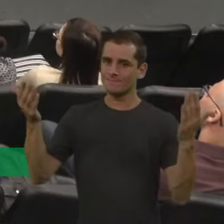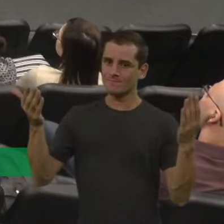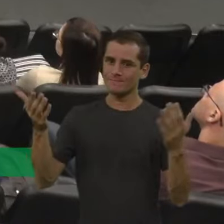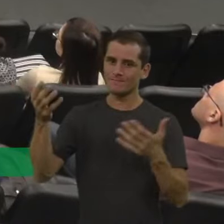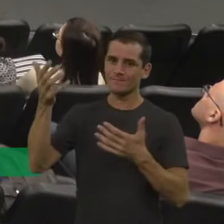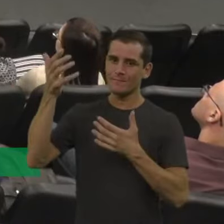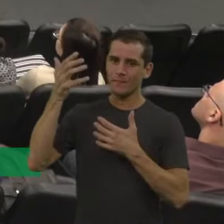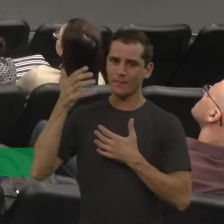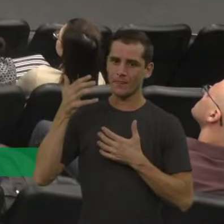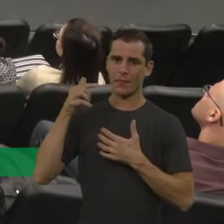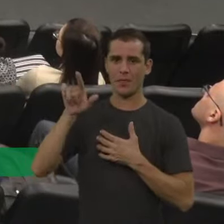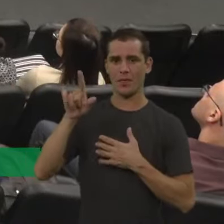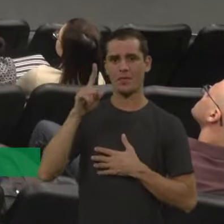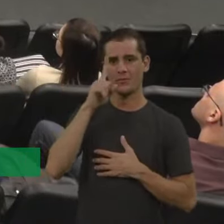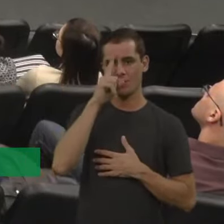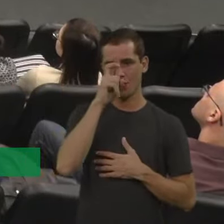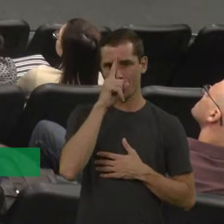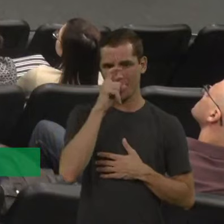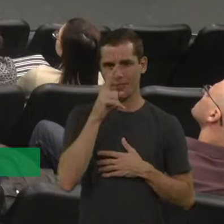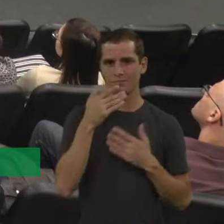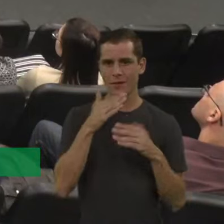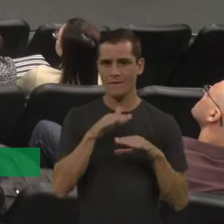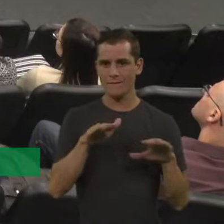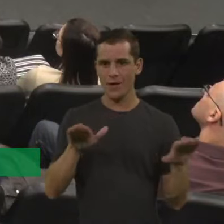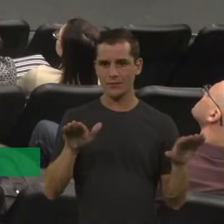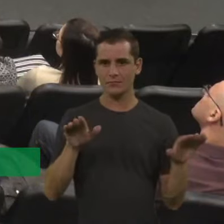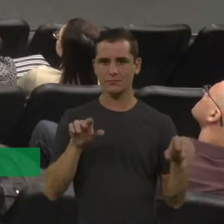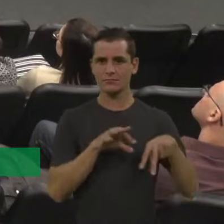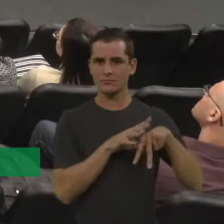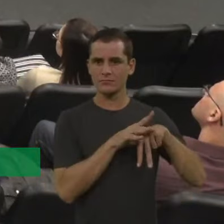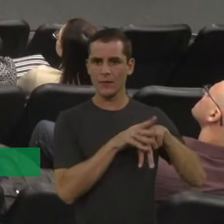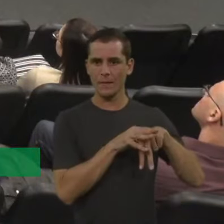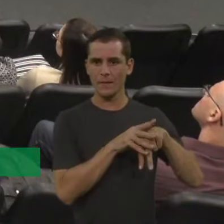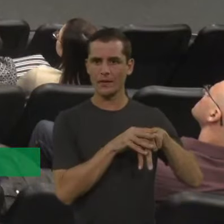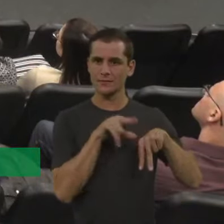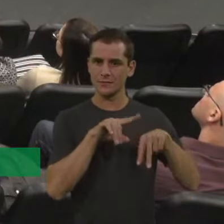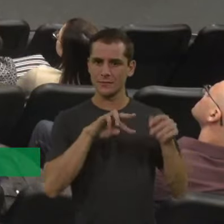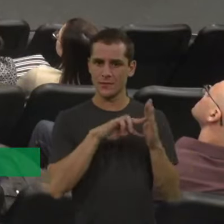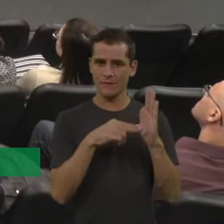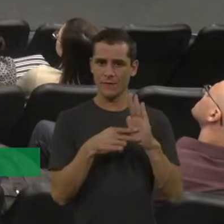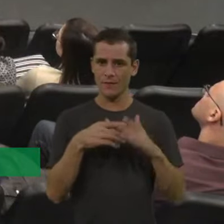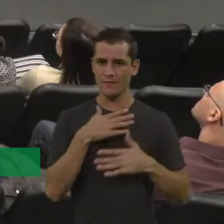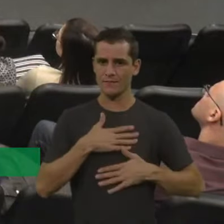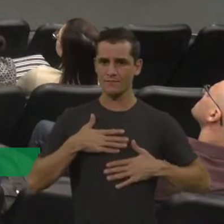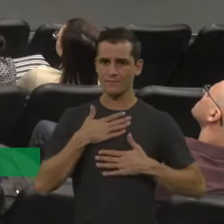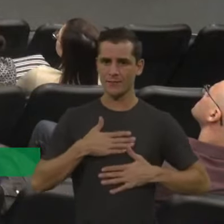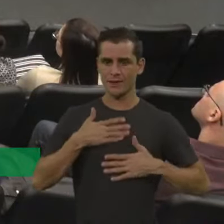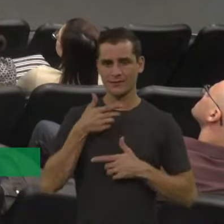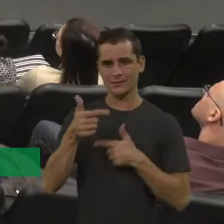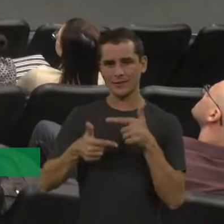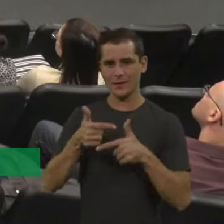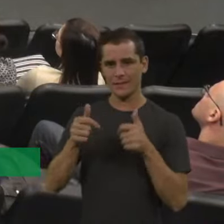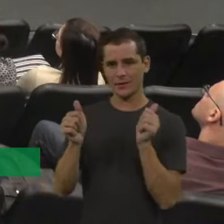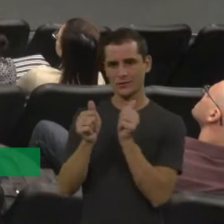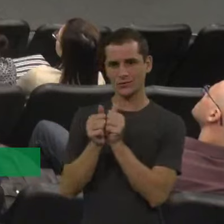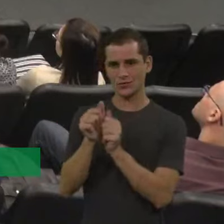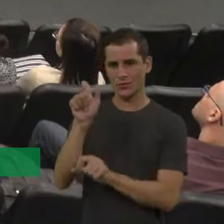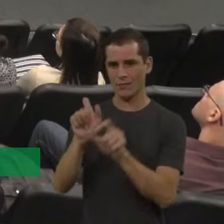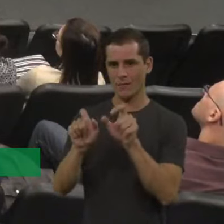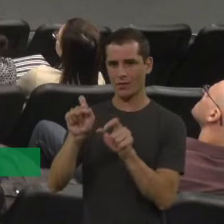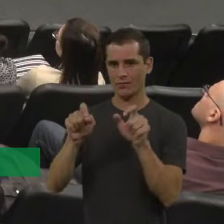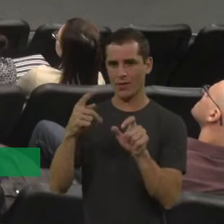meus pacientes. E, assim, ó, é um prazer enorme trabalhar com a população de Santa Catarina. E o prazer maior foi